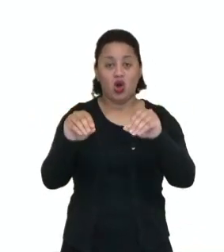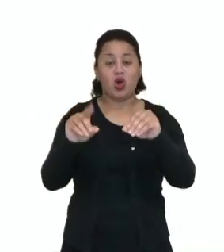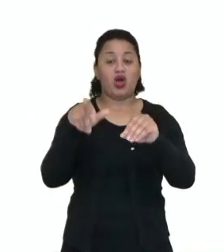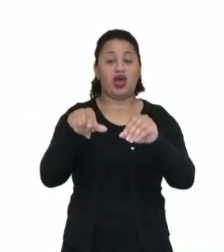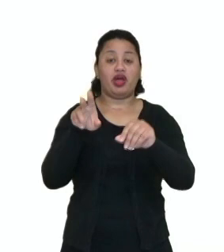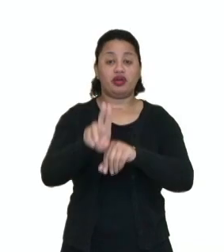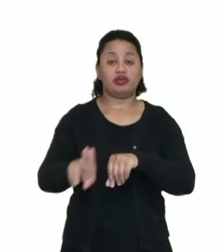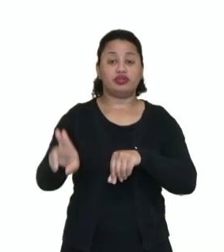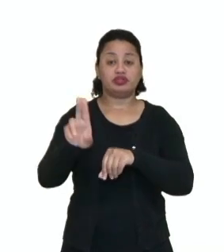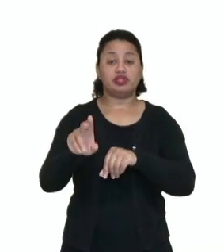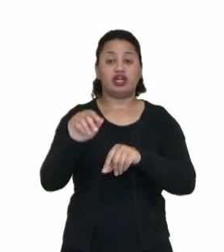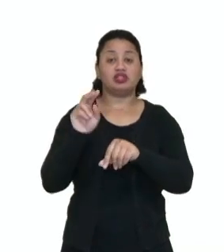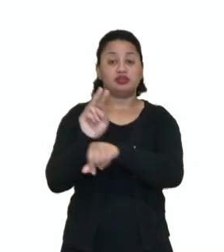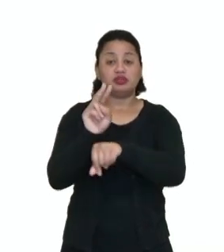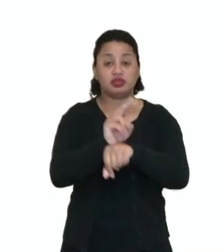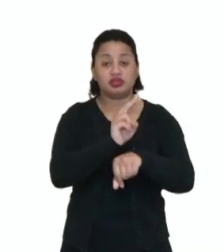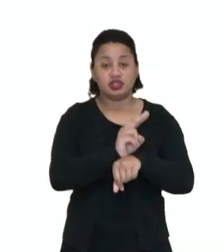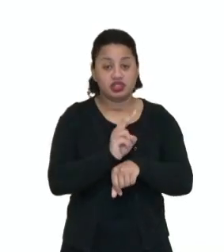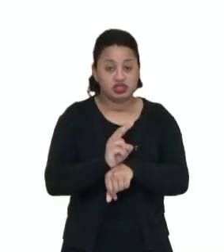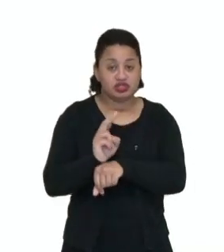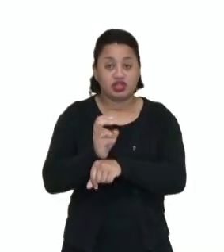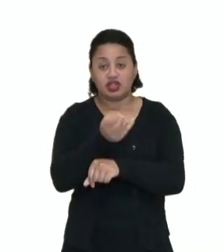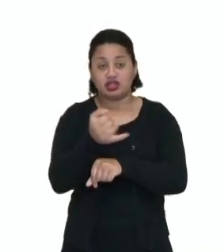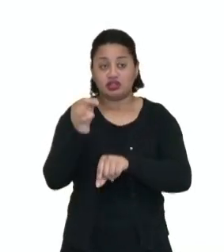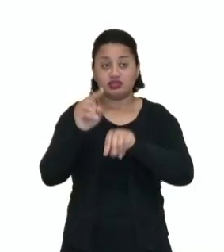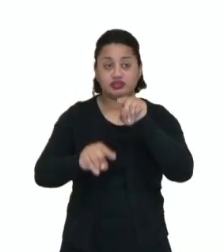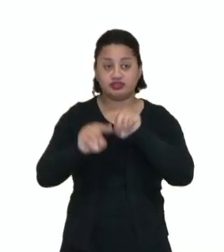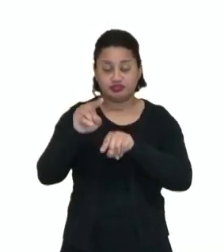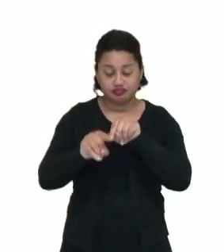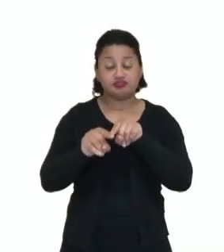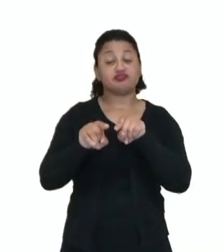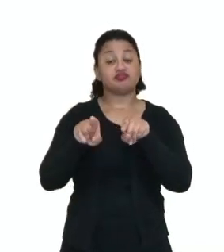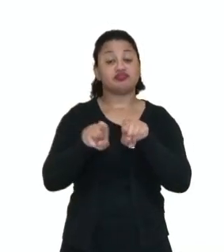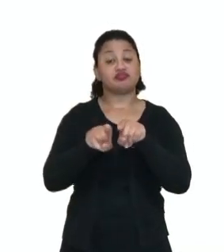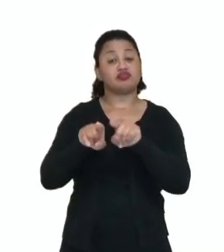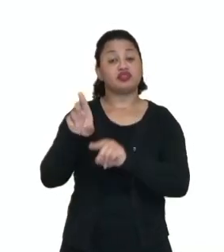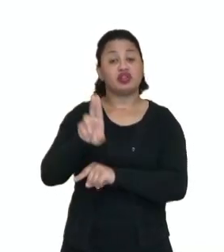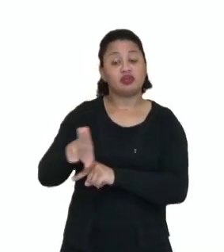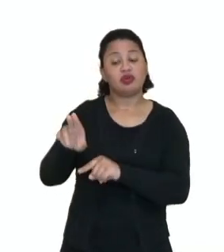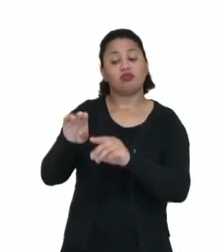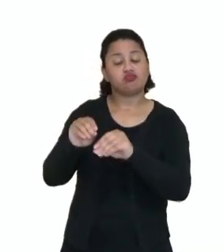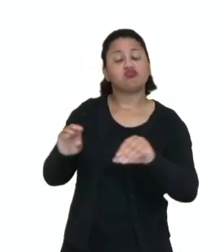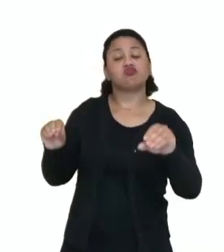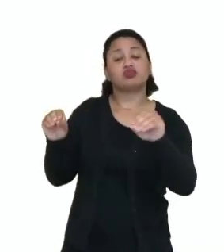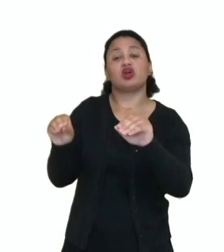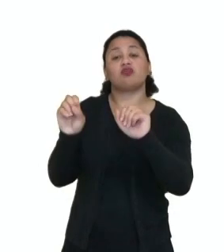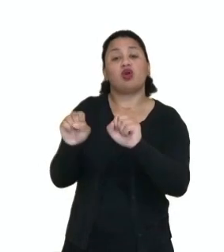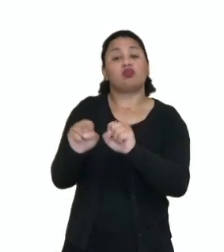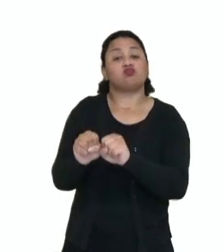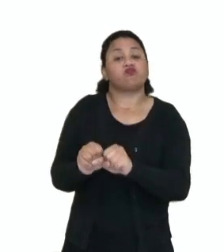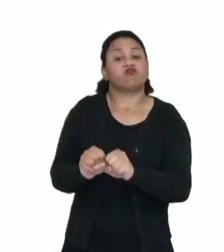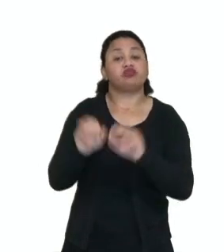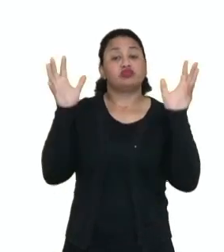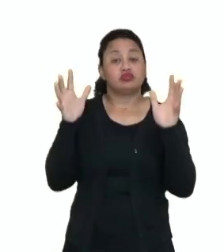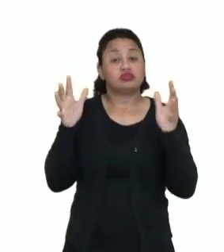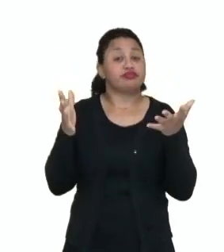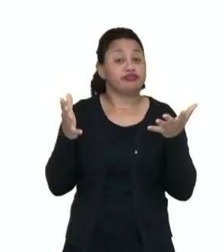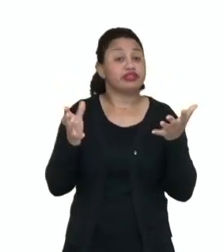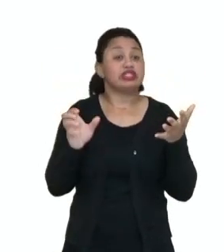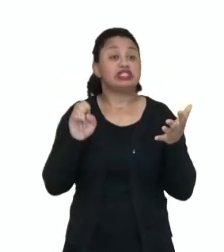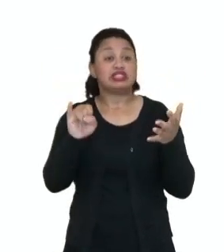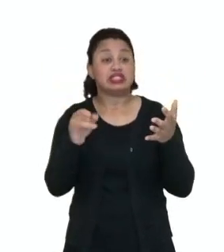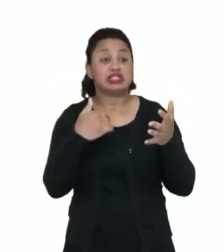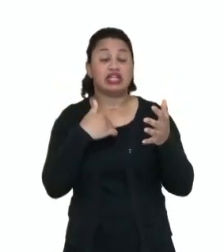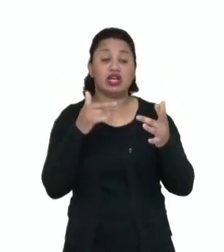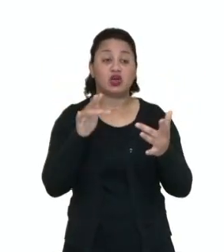para proteger alguns materiais, tá? E usado na forma de pó que pode explodir em que momento? Quando ele vai entrar